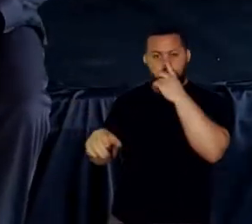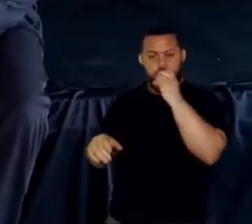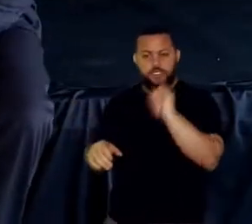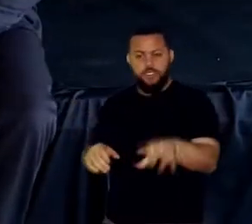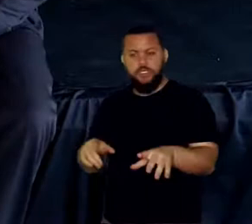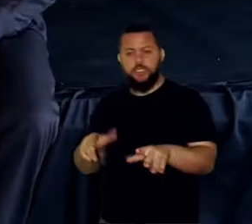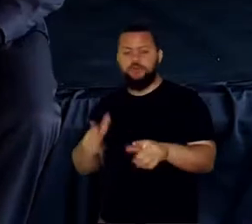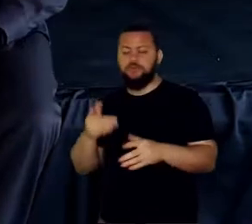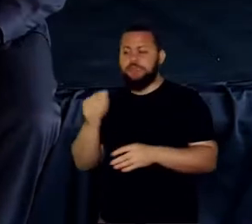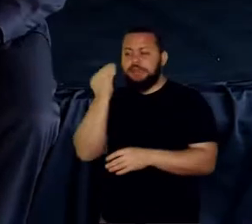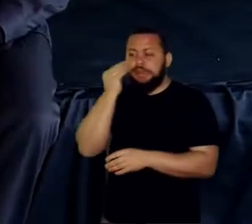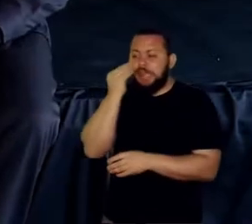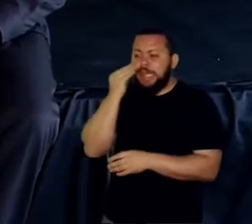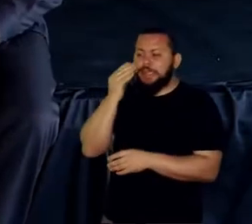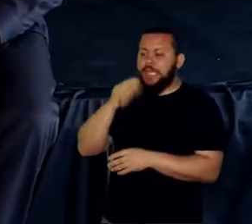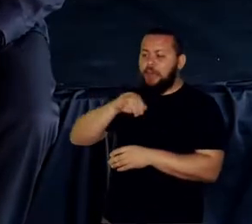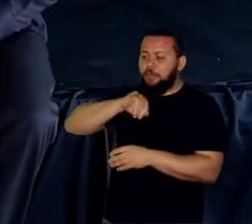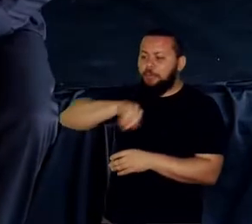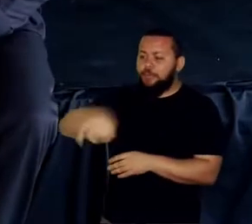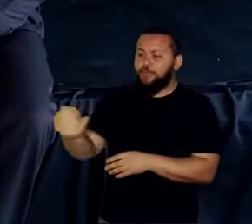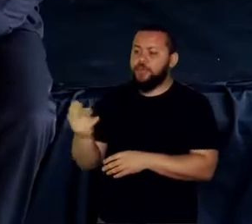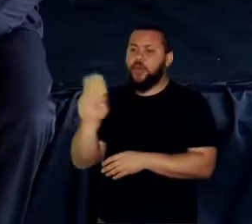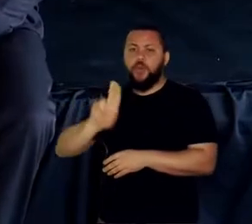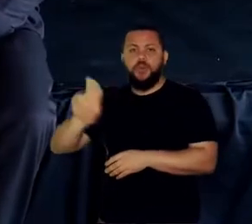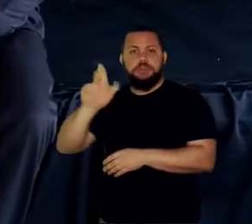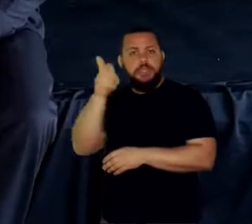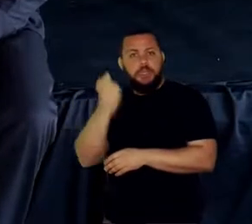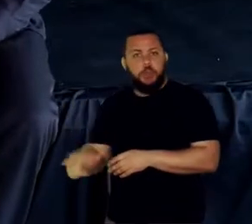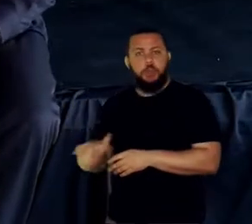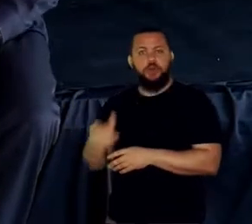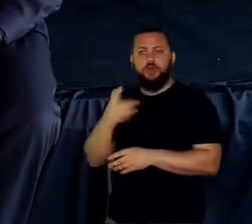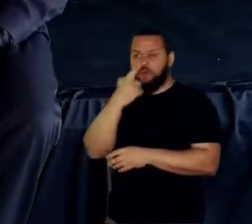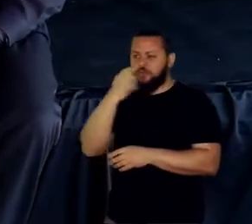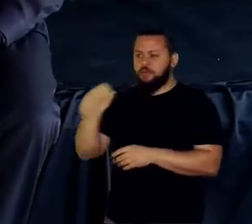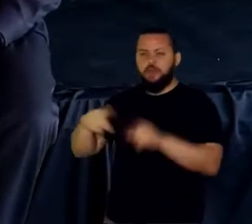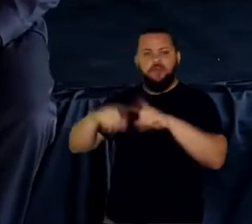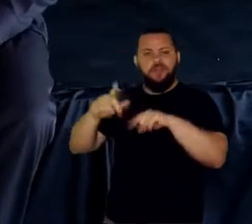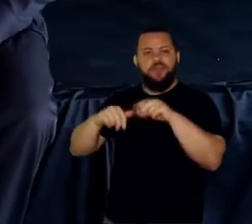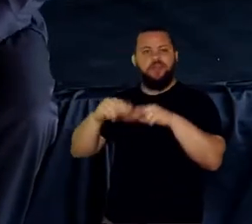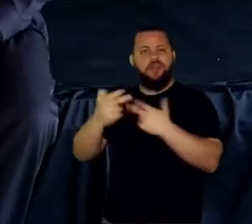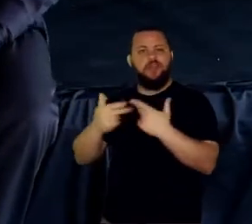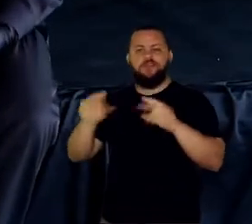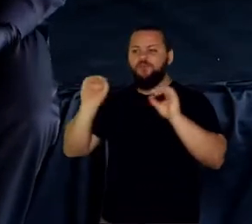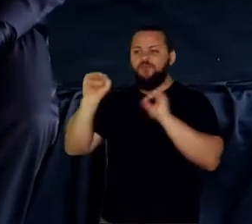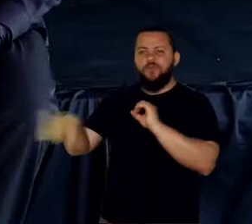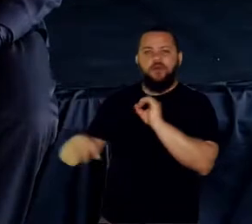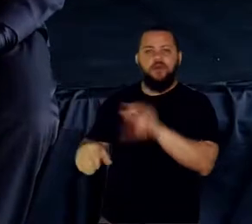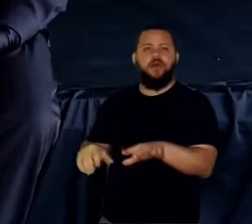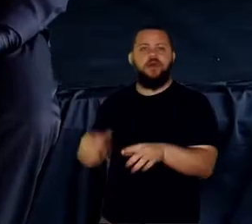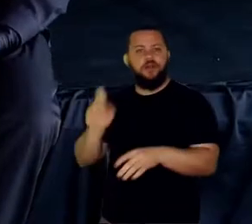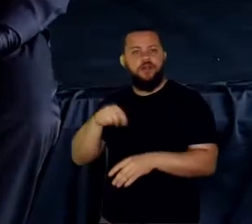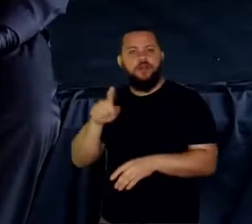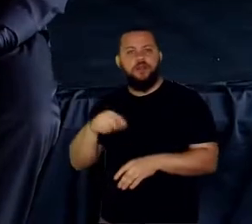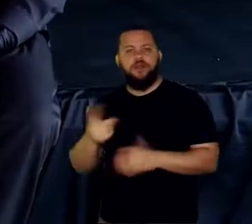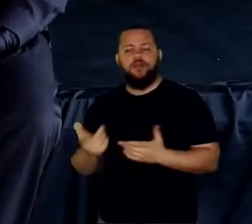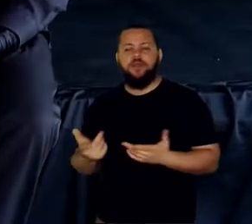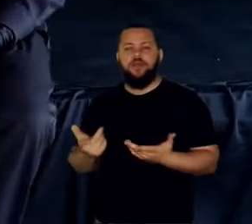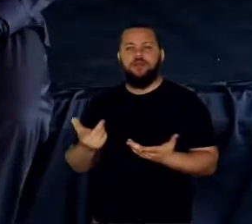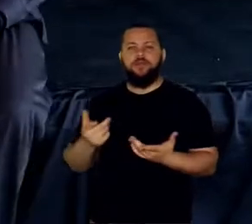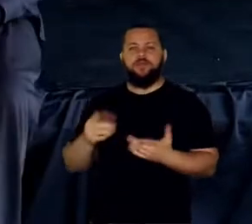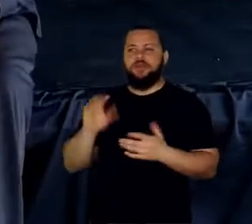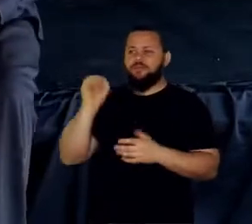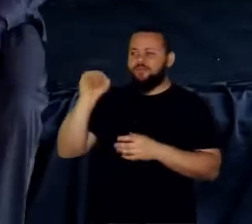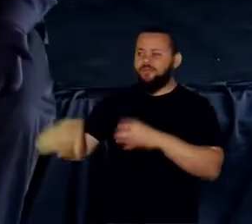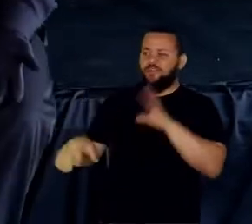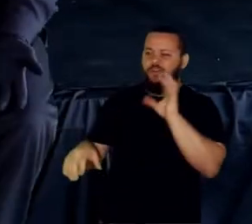né, dos materiais que iriam, digamos assim, né, a gente iria jogar para dentro, né?